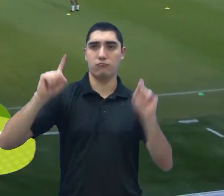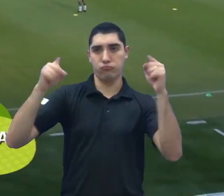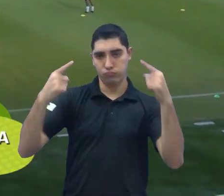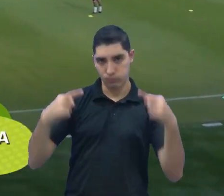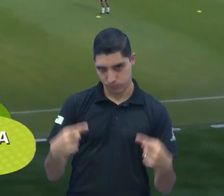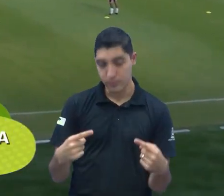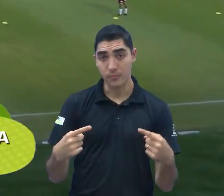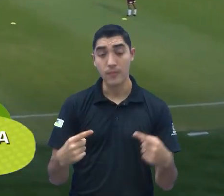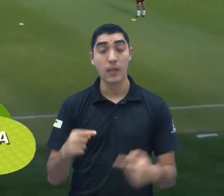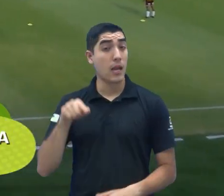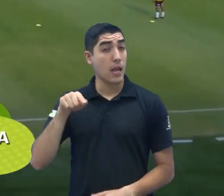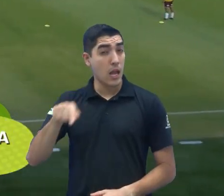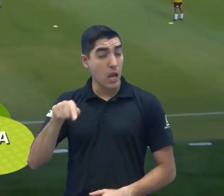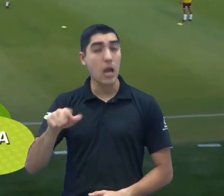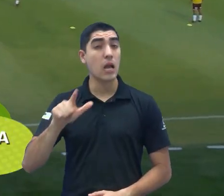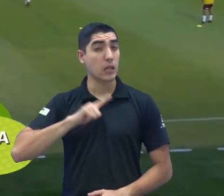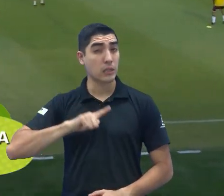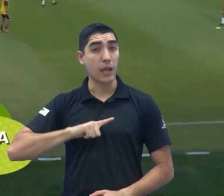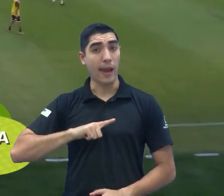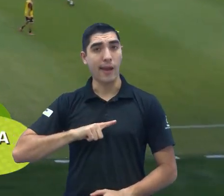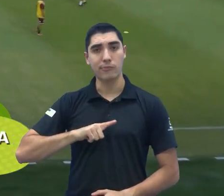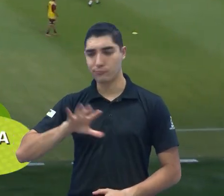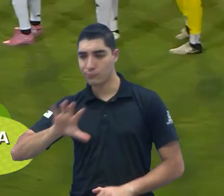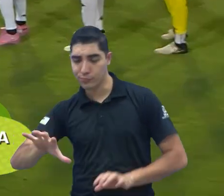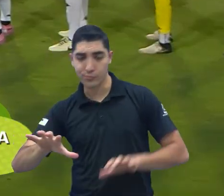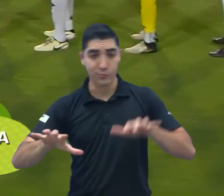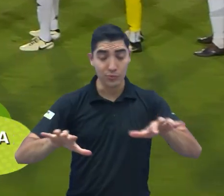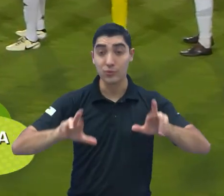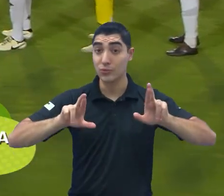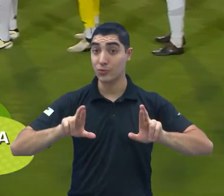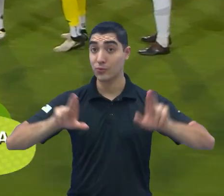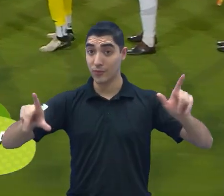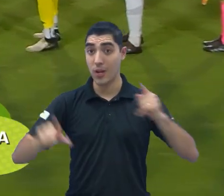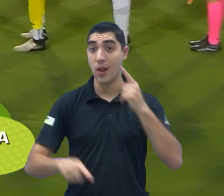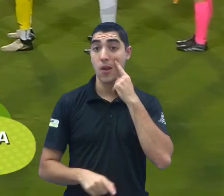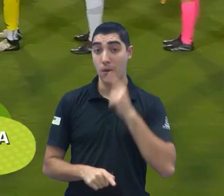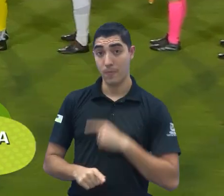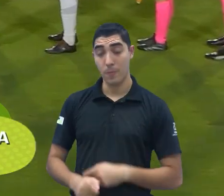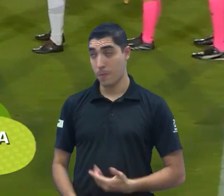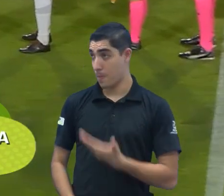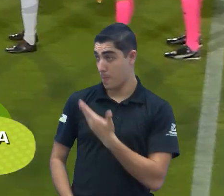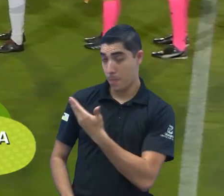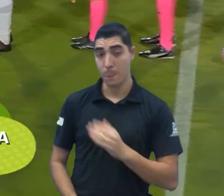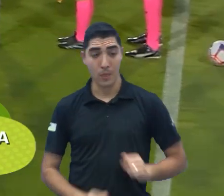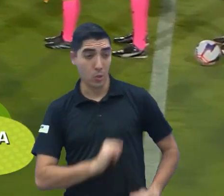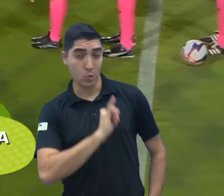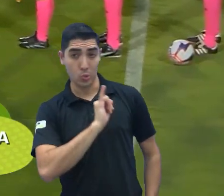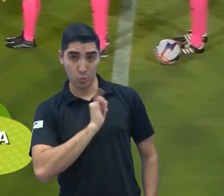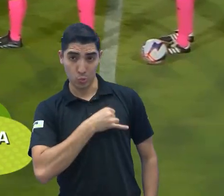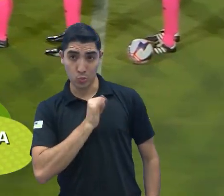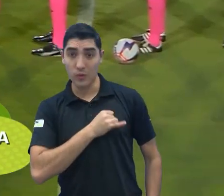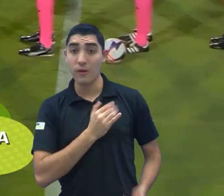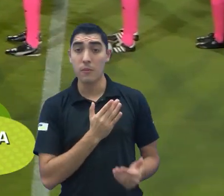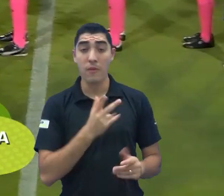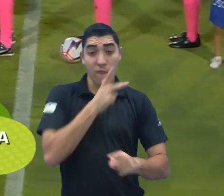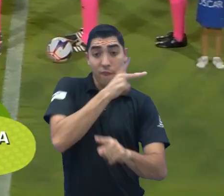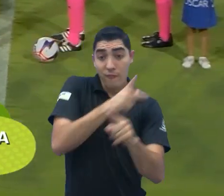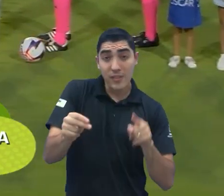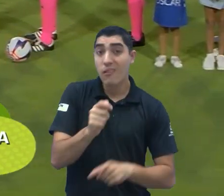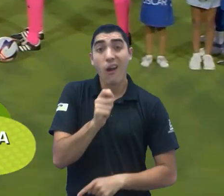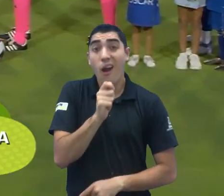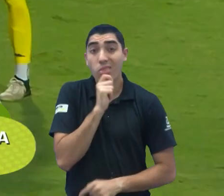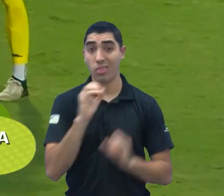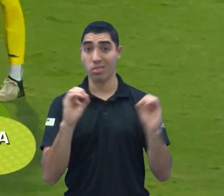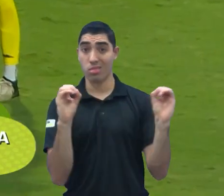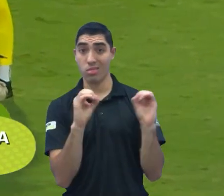situações completamente opostas para as duas equipes. O Juventus ainda não havia vencido nenhuma partida no campeonato